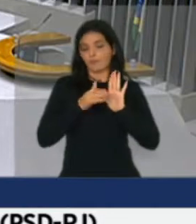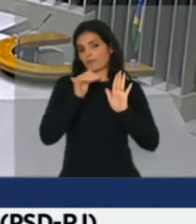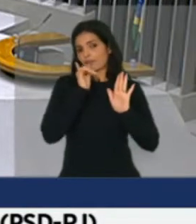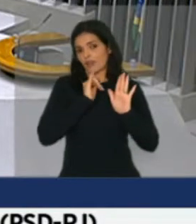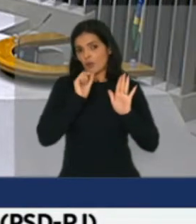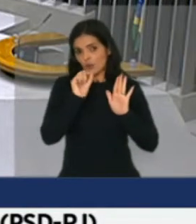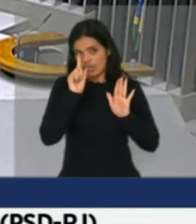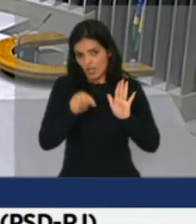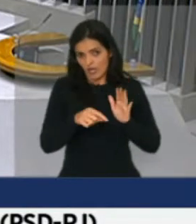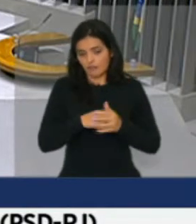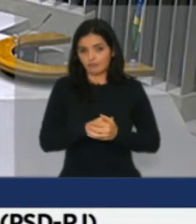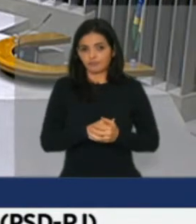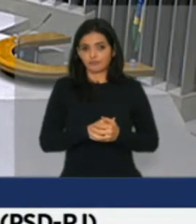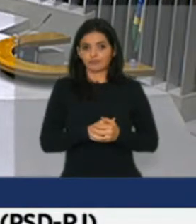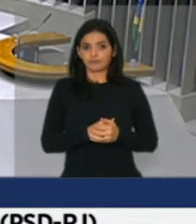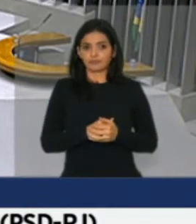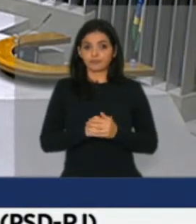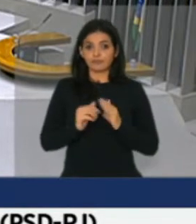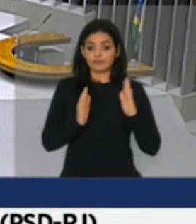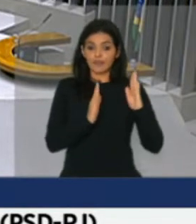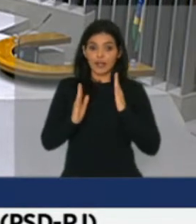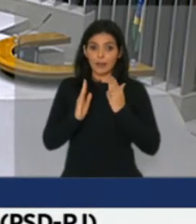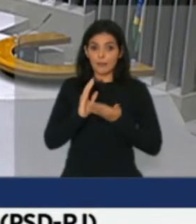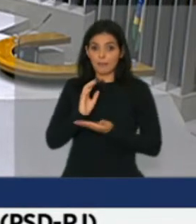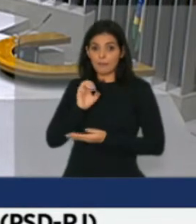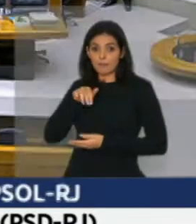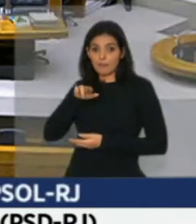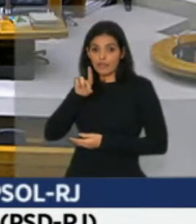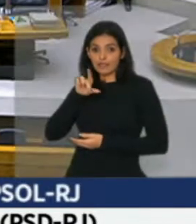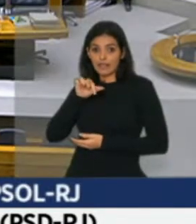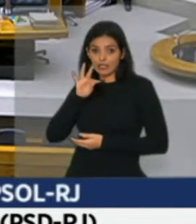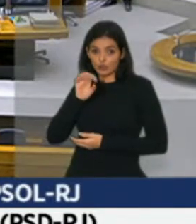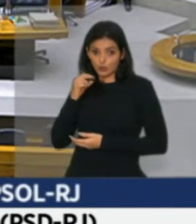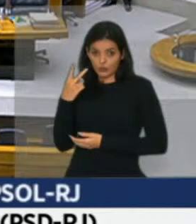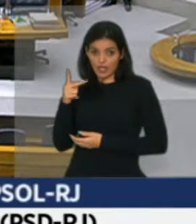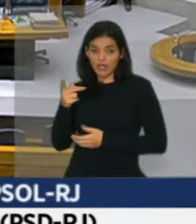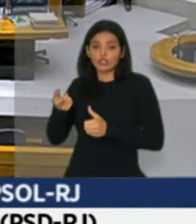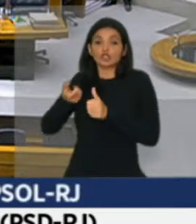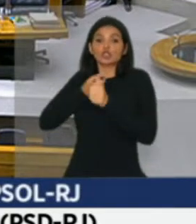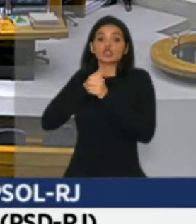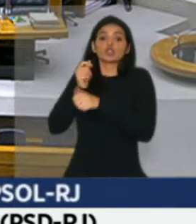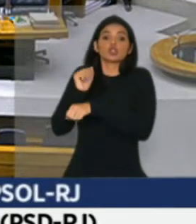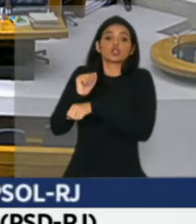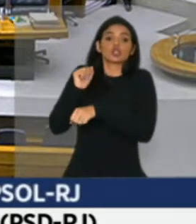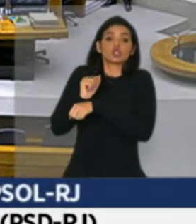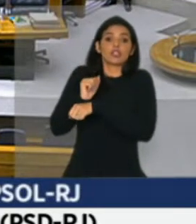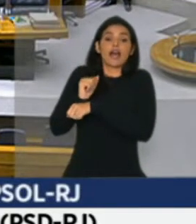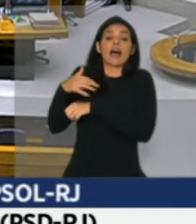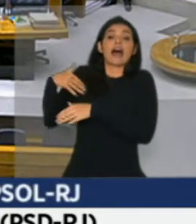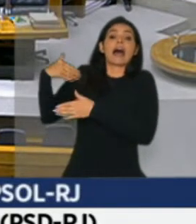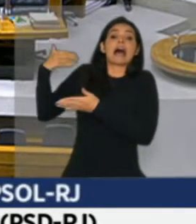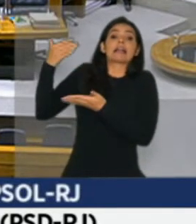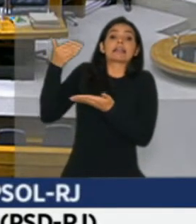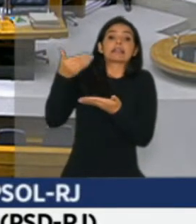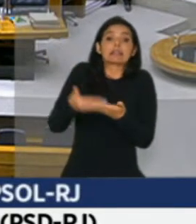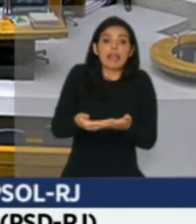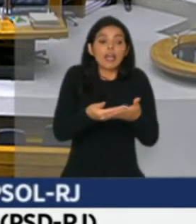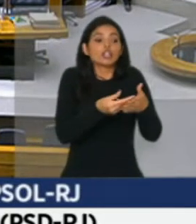a suspensão da parlamentar até que ocorresse